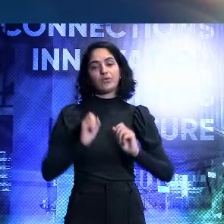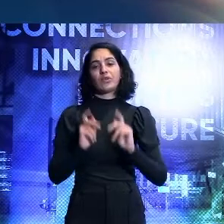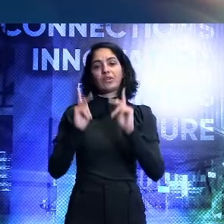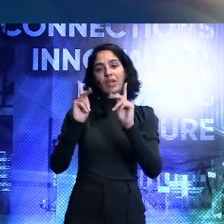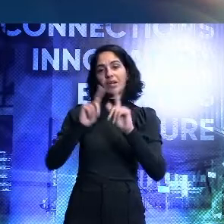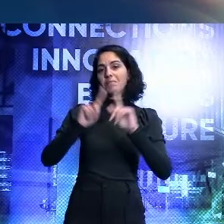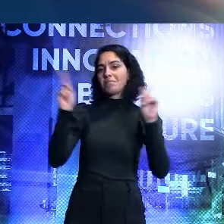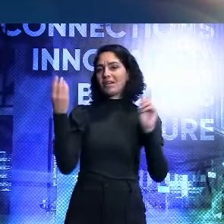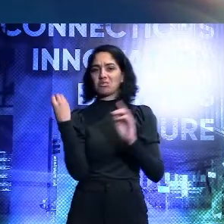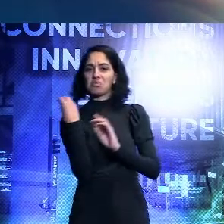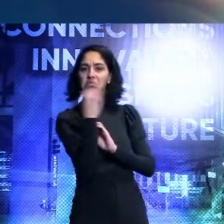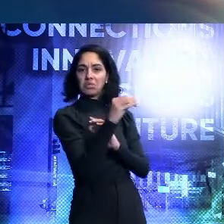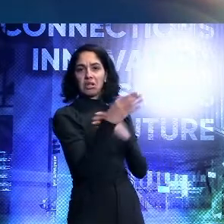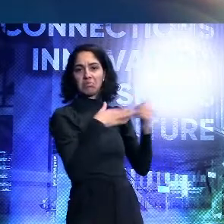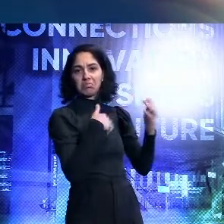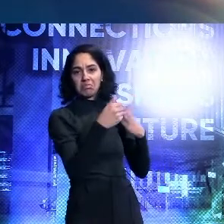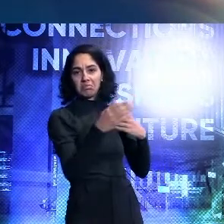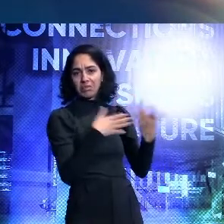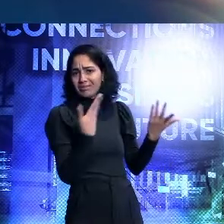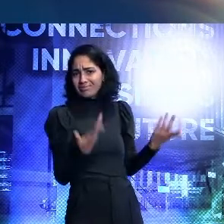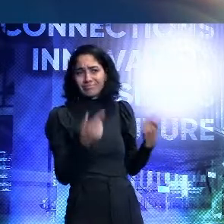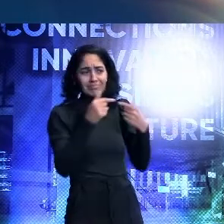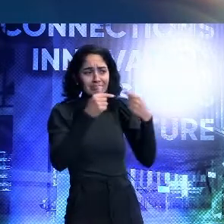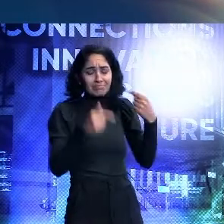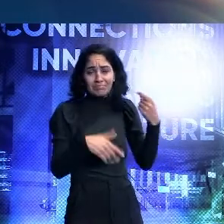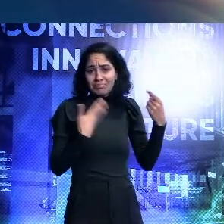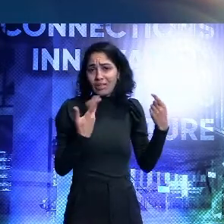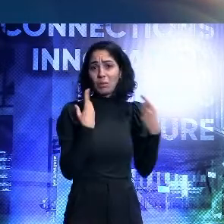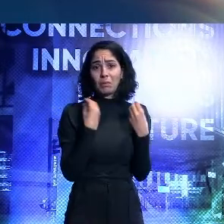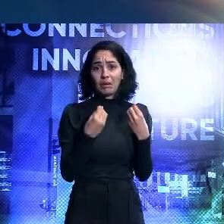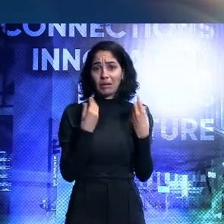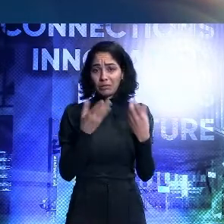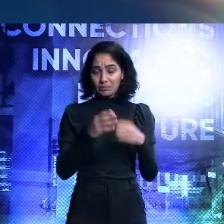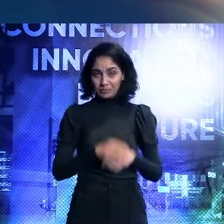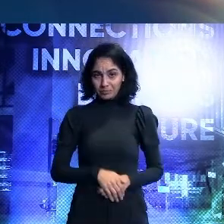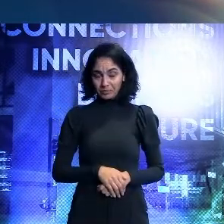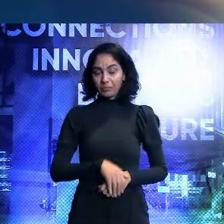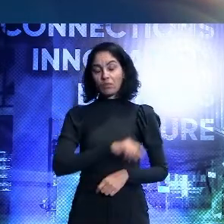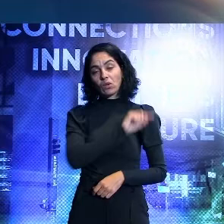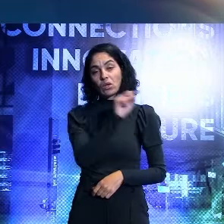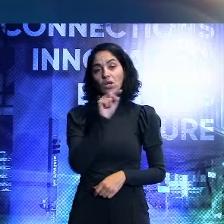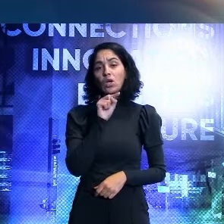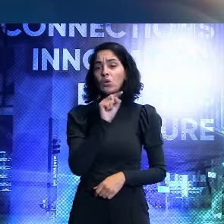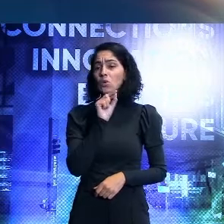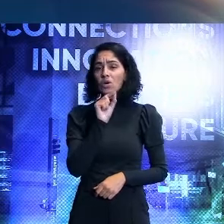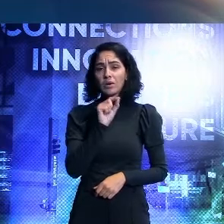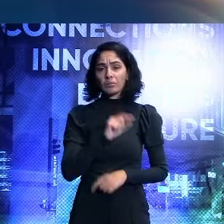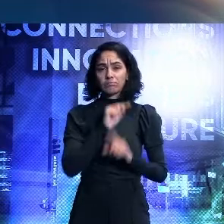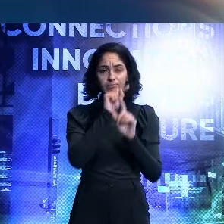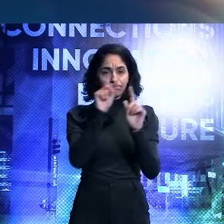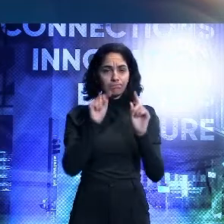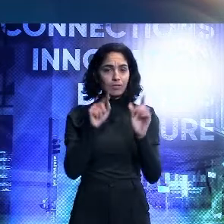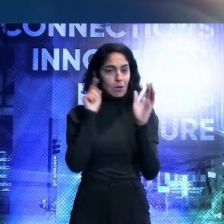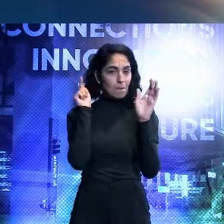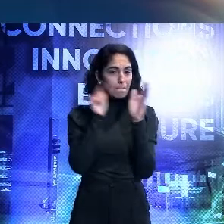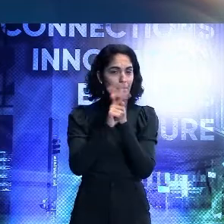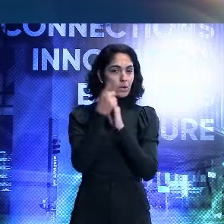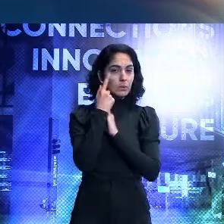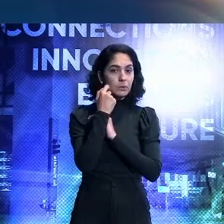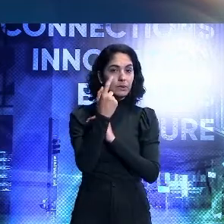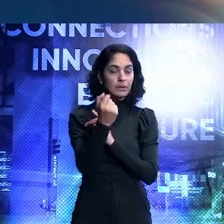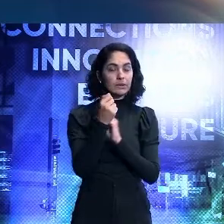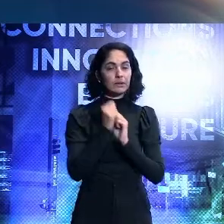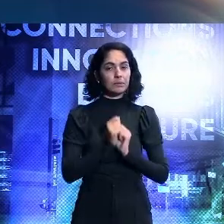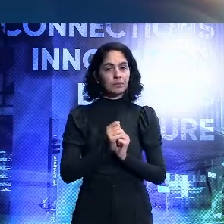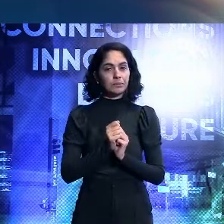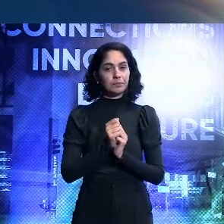botar por botar não faz sentido algum. E o ponto é, Essa pergunta é muito interessante, né? E para